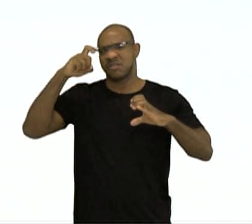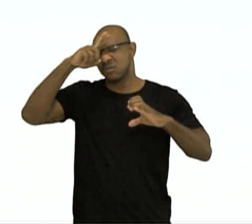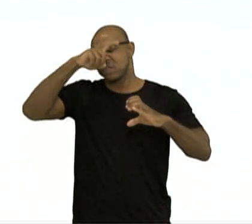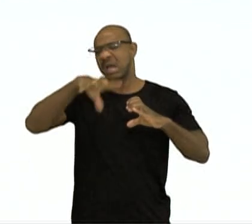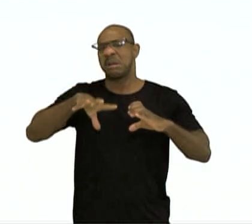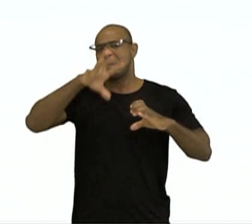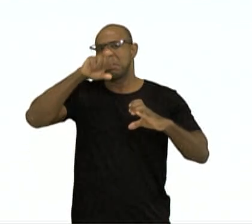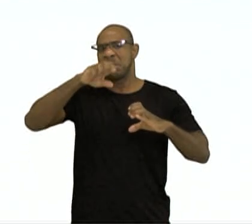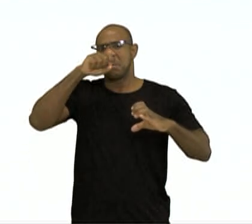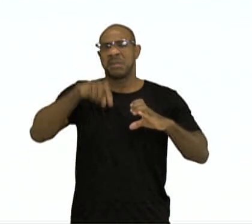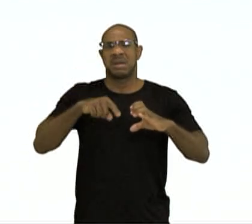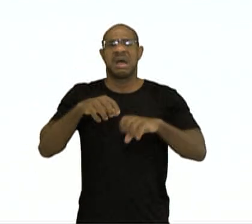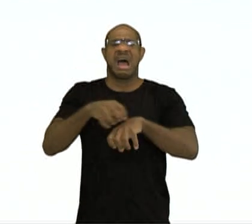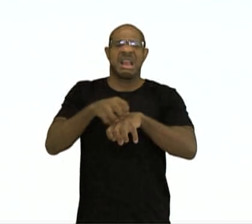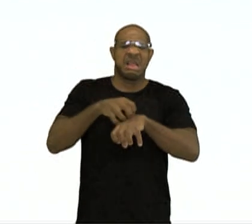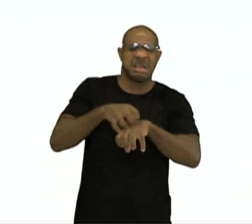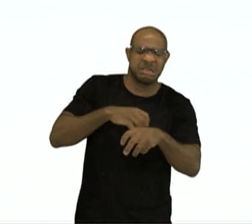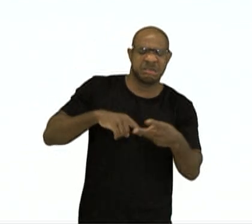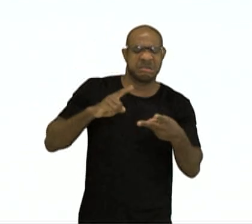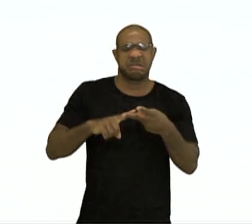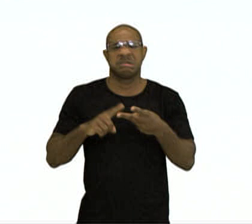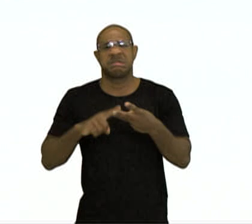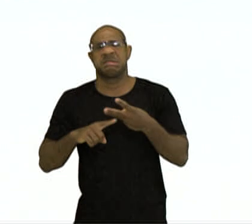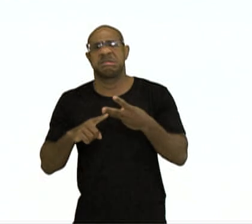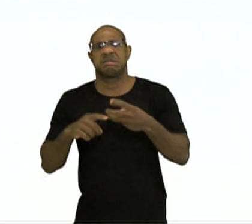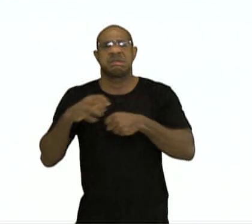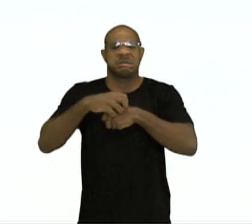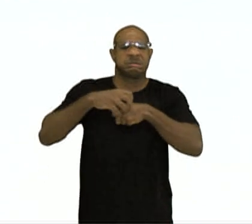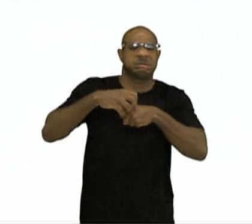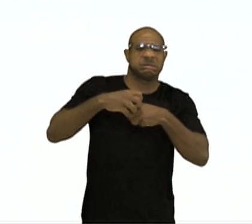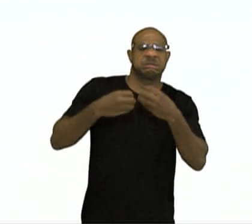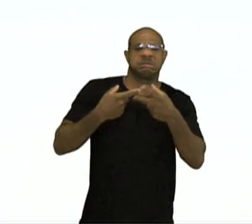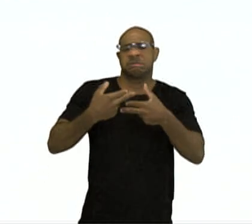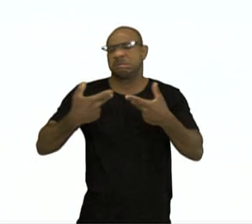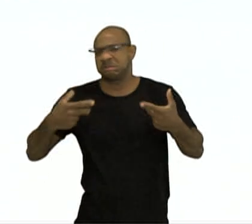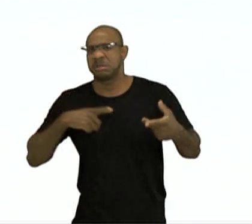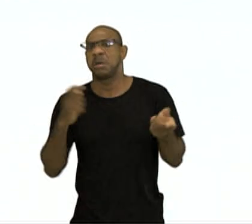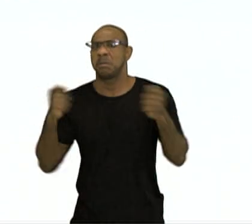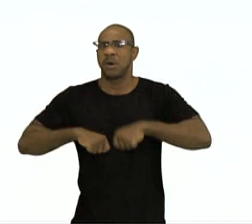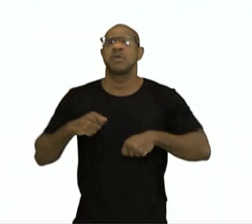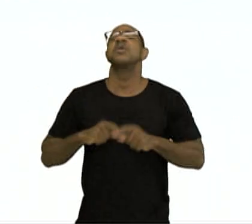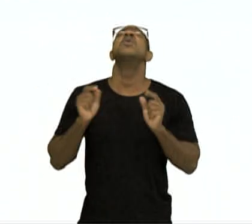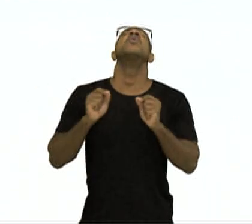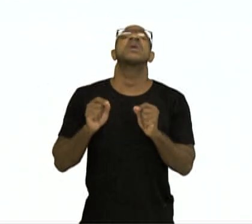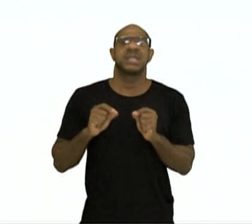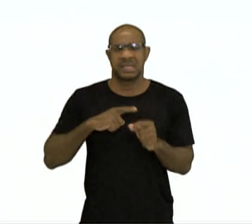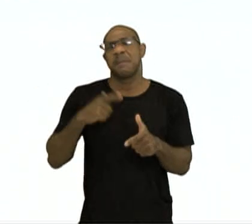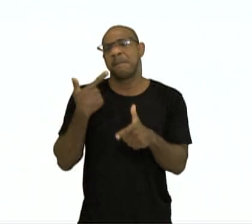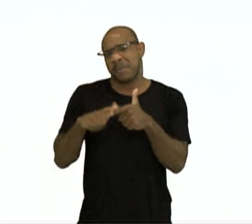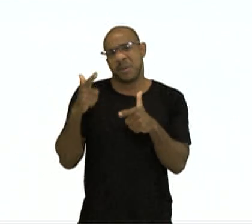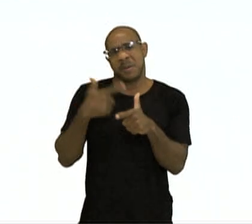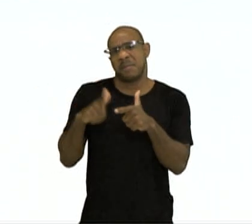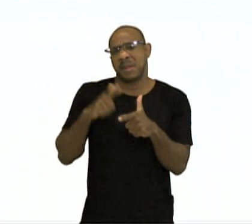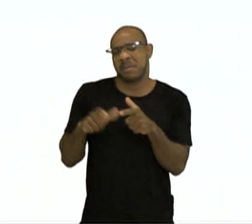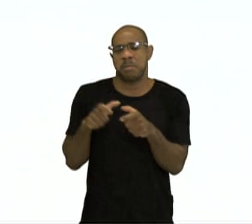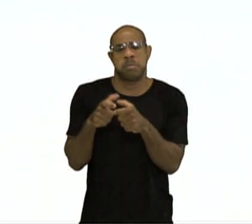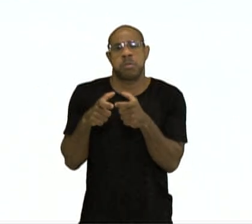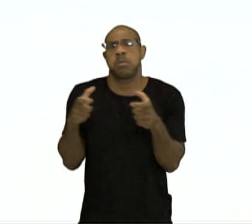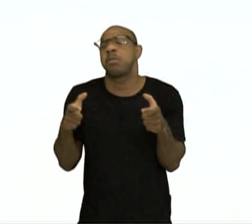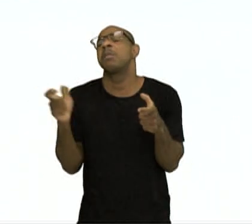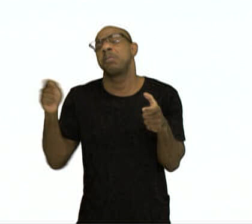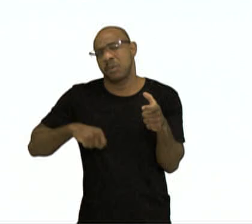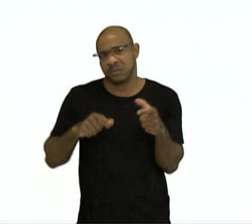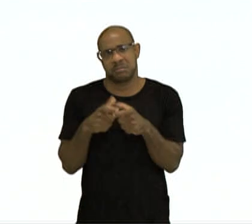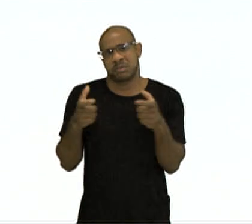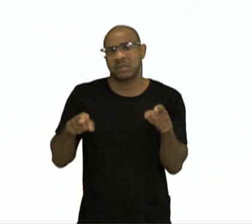pessoa. Então, alergias, infecções, irritações podem desencadear essa doença, tá?